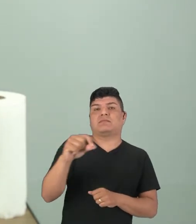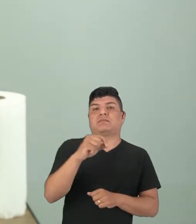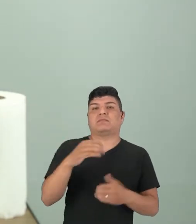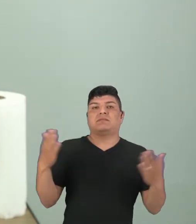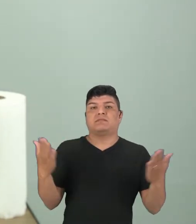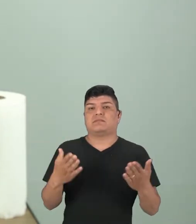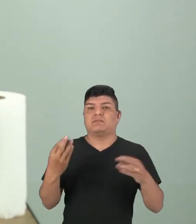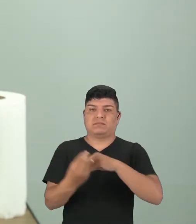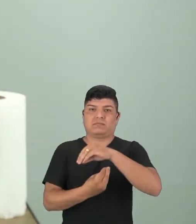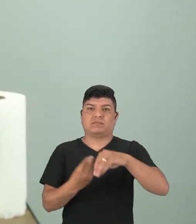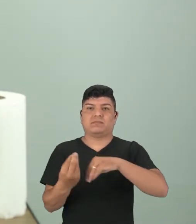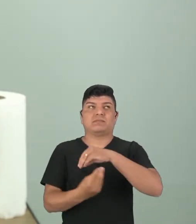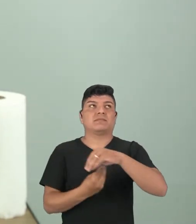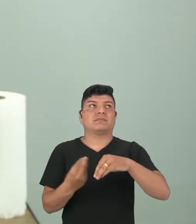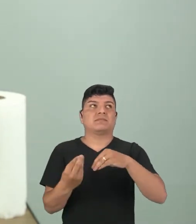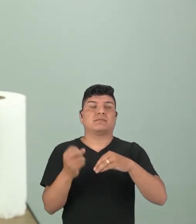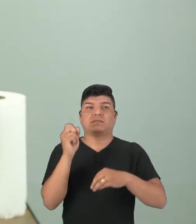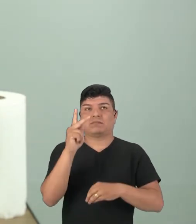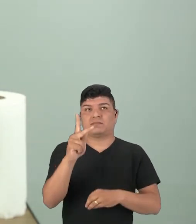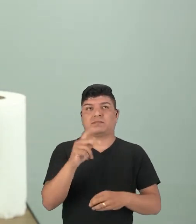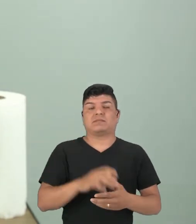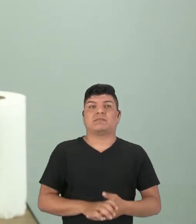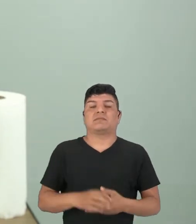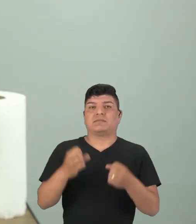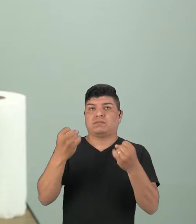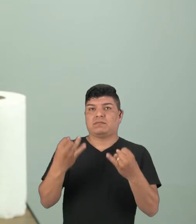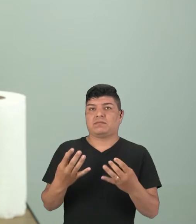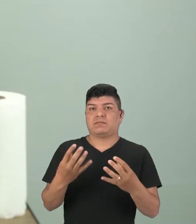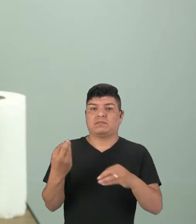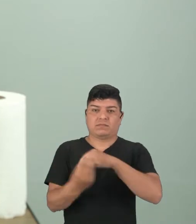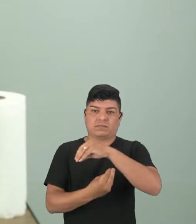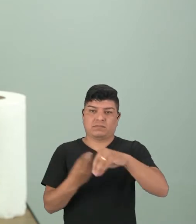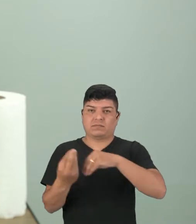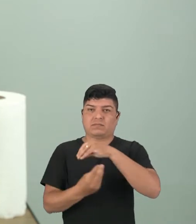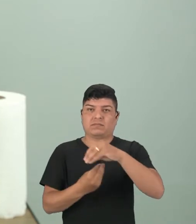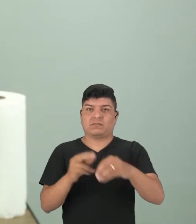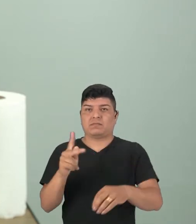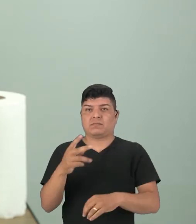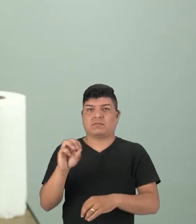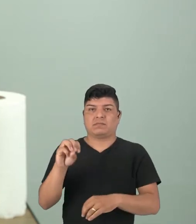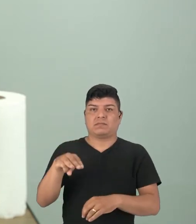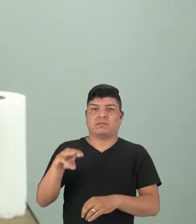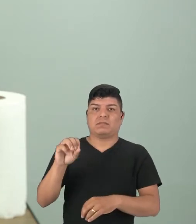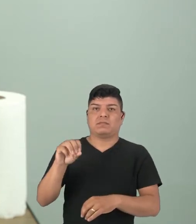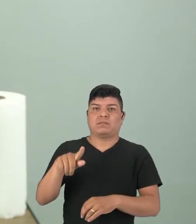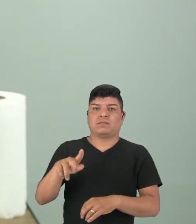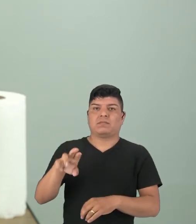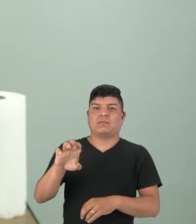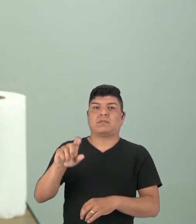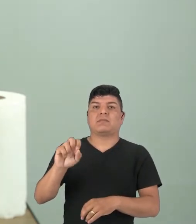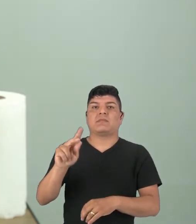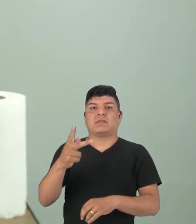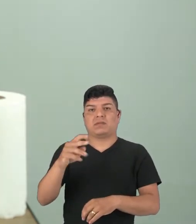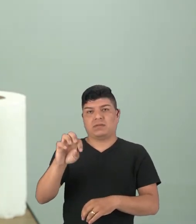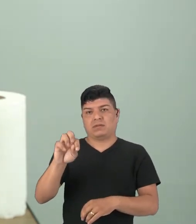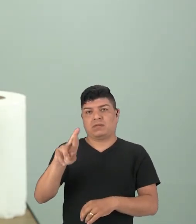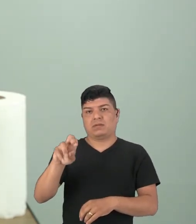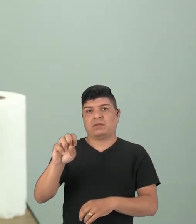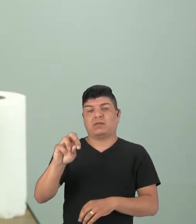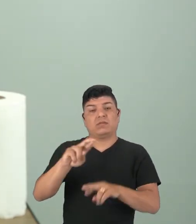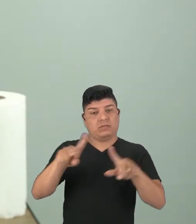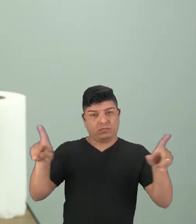em nossas misturas. Quando eu falo mistura homogênea, quer dizer a mesma coisa. Heterogêneo quer dizer